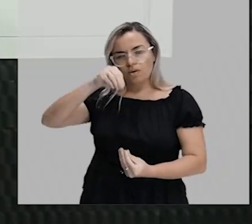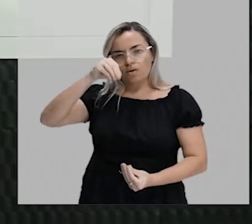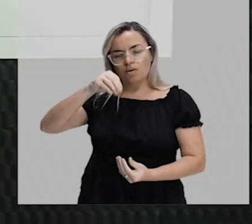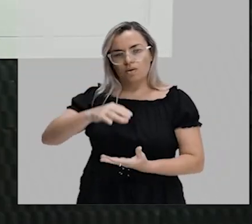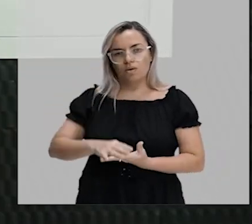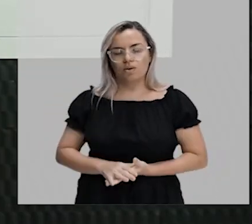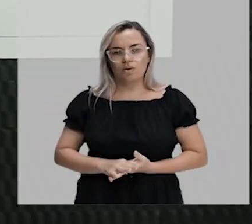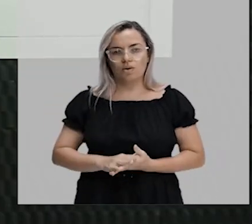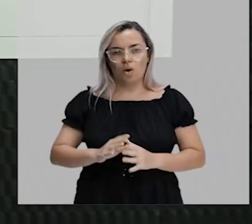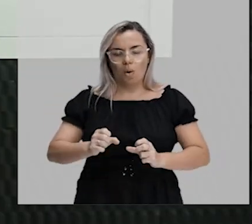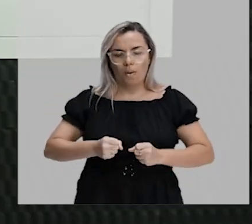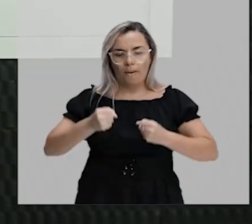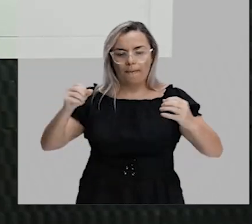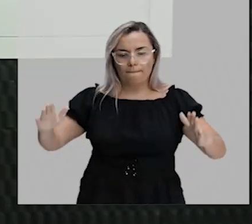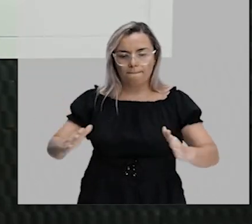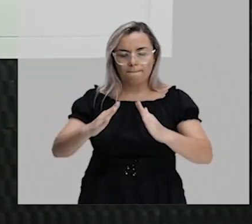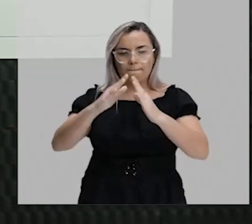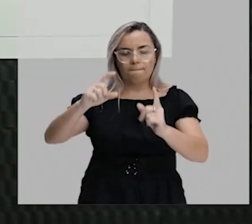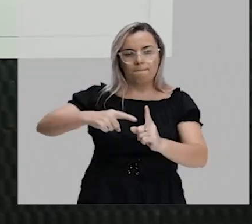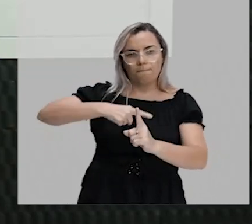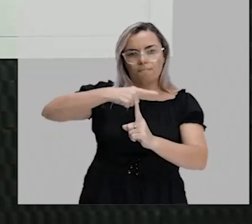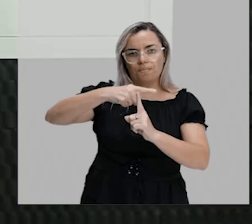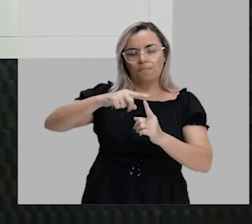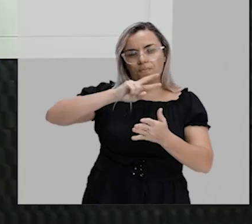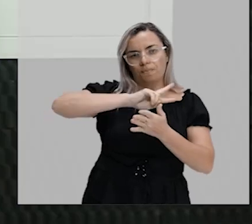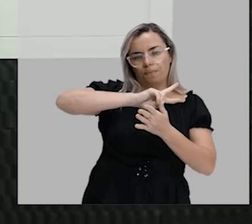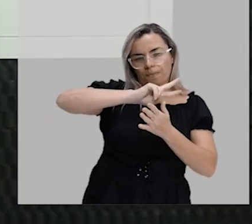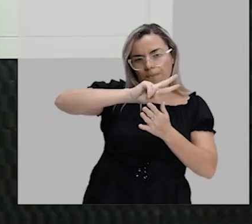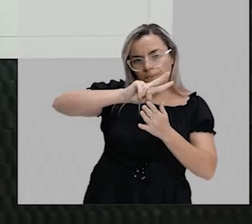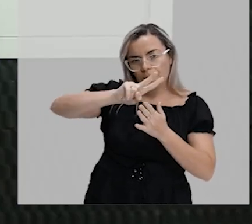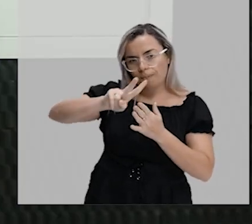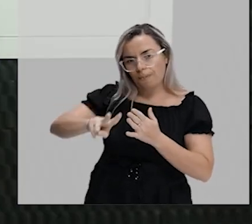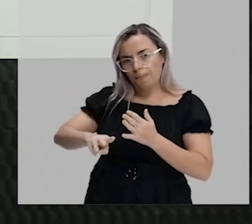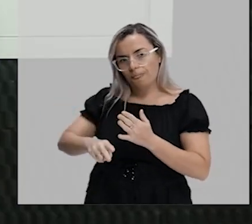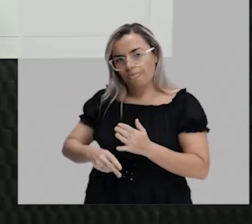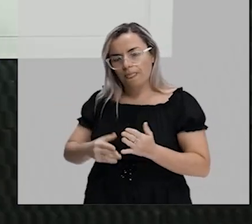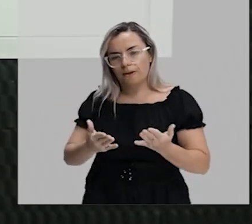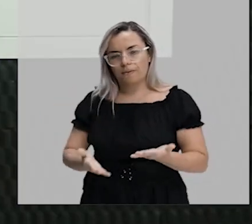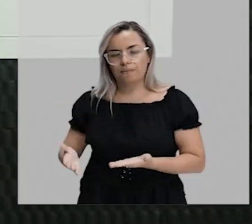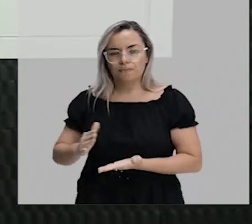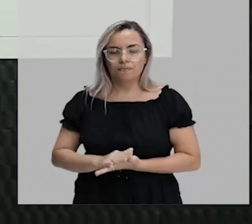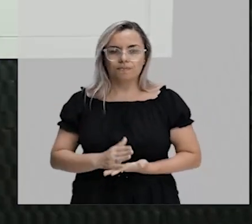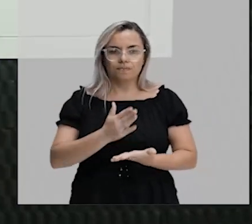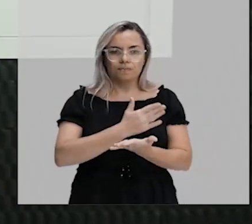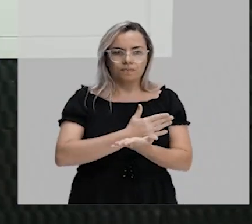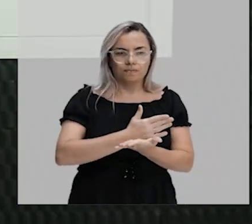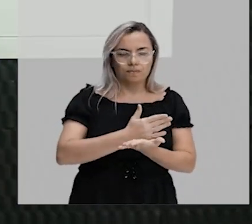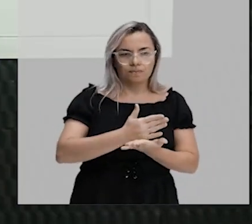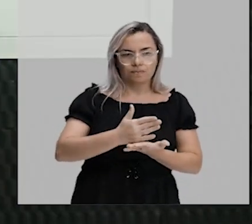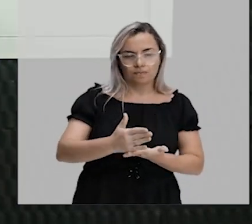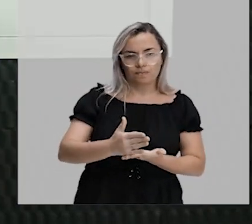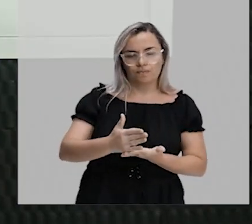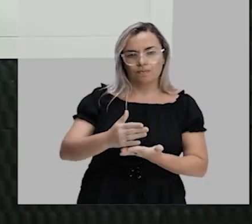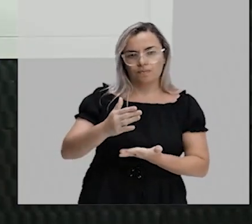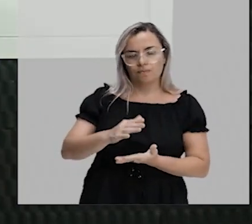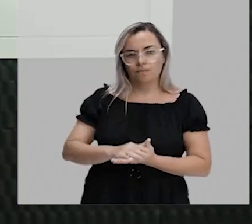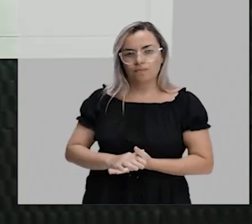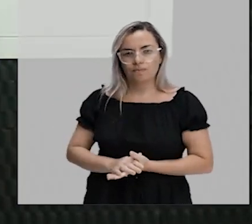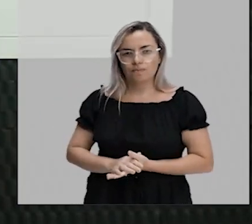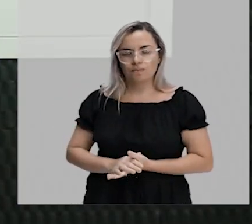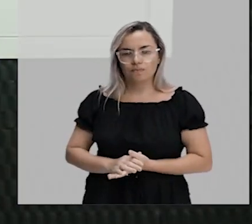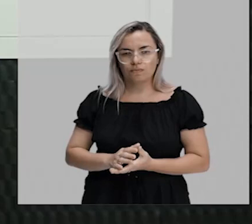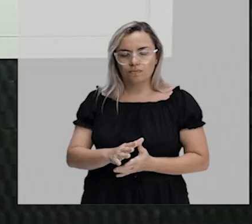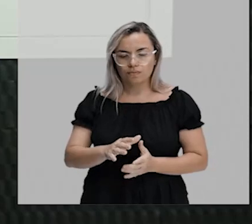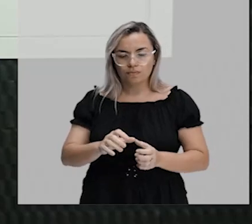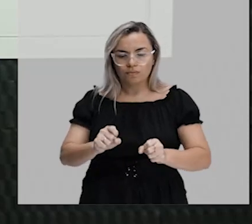poder dominante, é um poder que vai trazer uma série de nuances, cores, matizes, a partir, claro, da